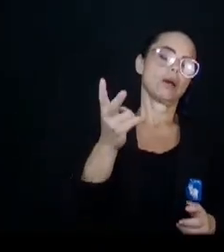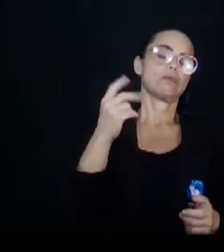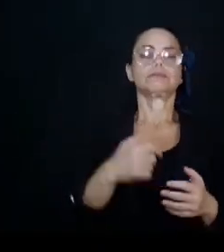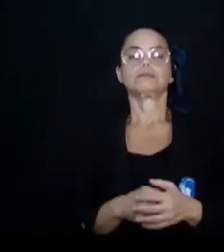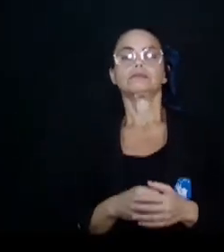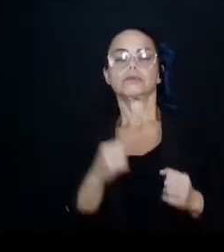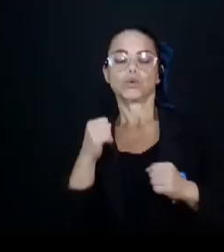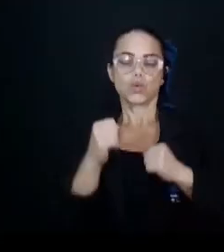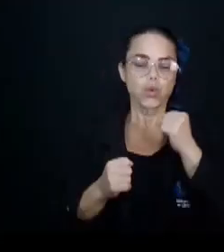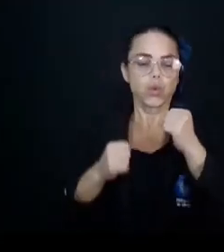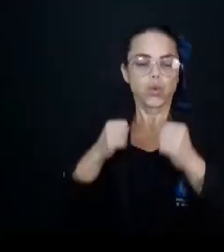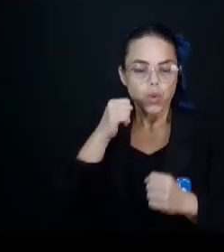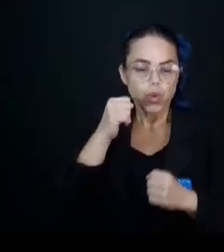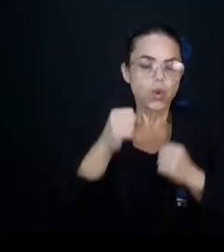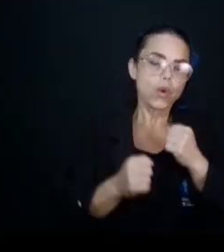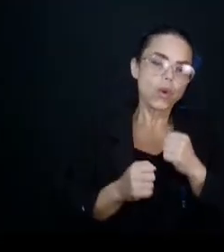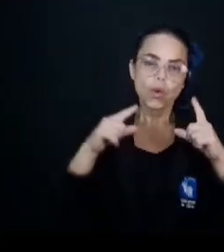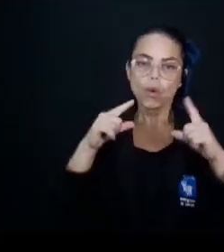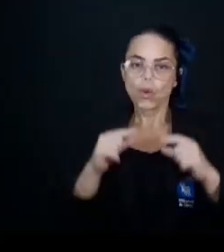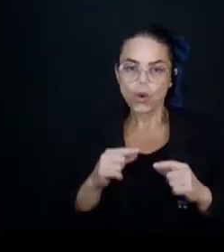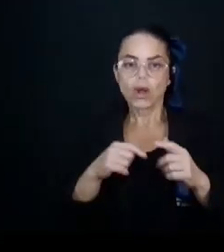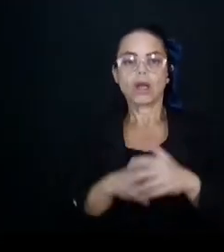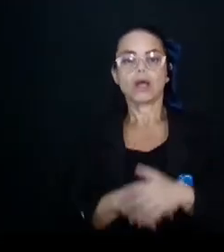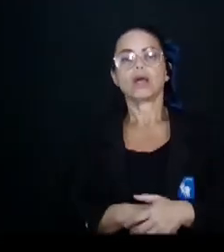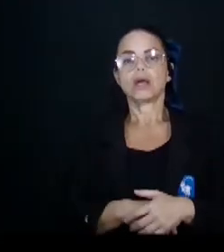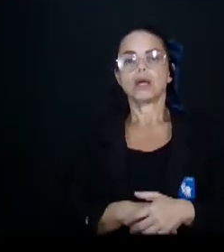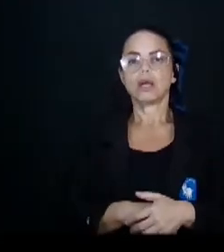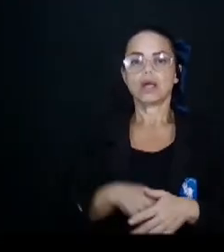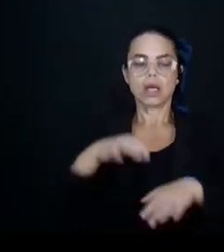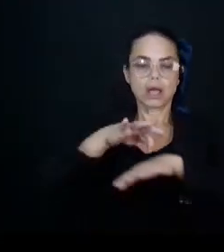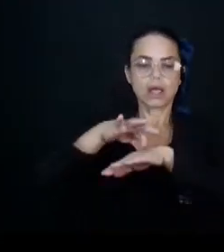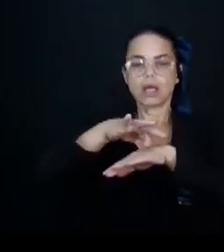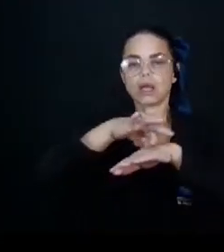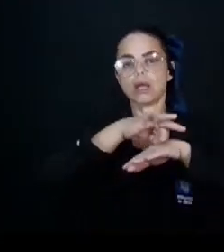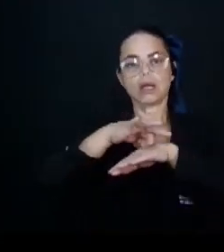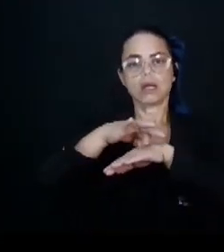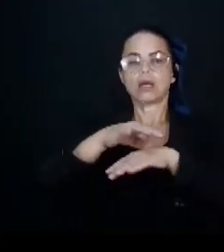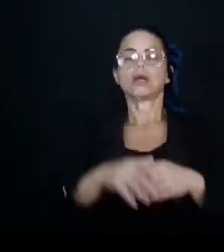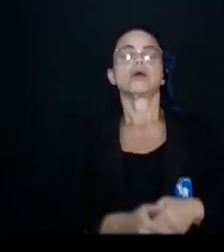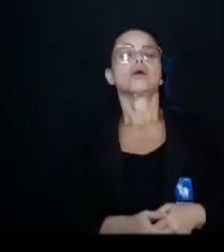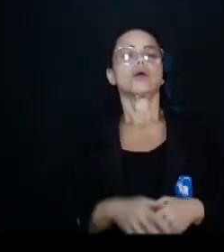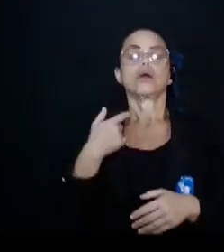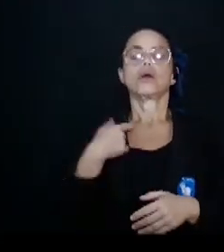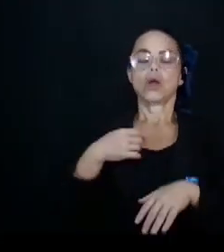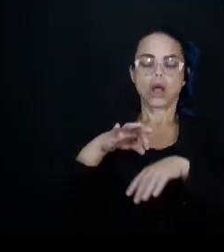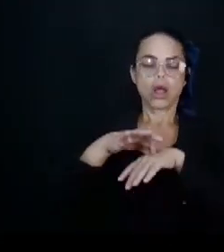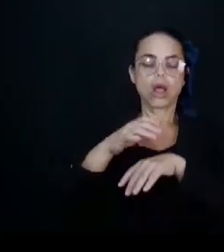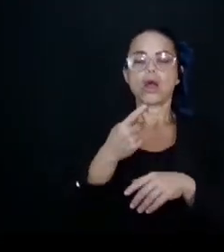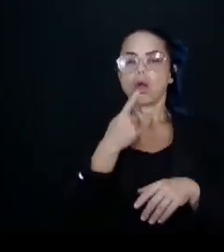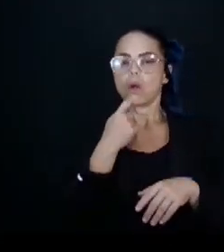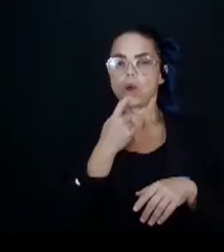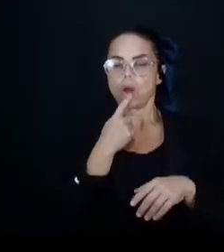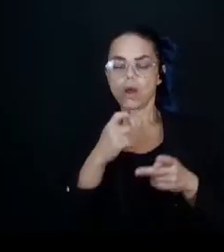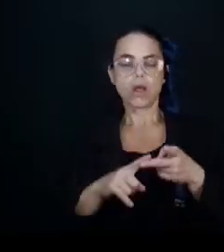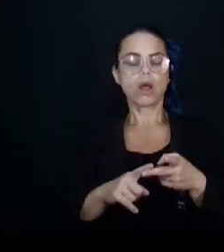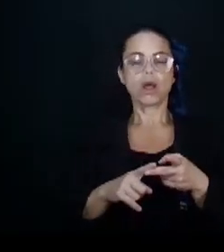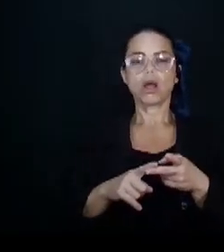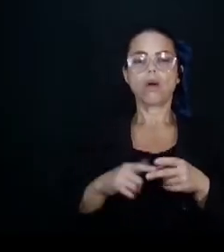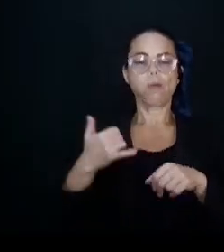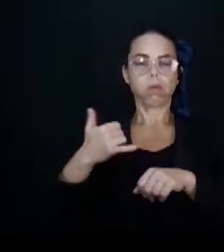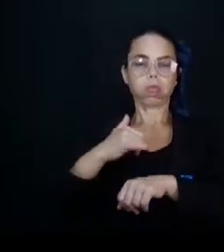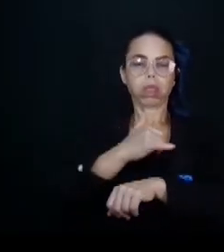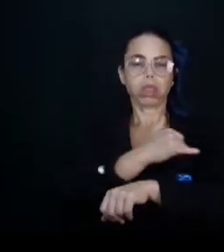diminuir o consumo de carnes embutida, carne vermelha, gordura. Então, todos esses fatores que